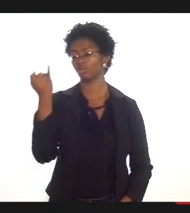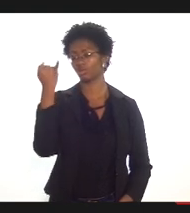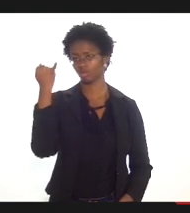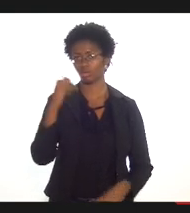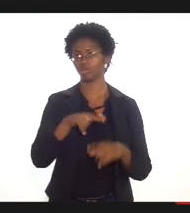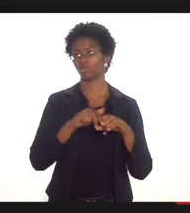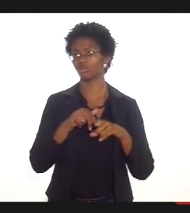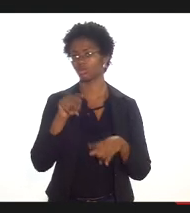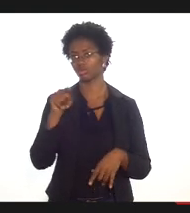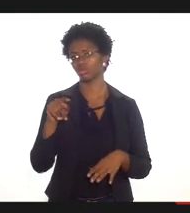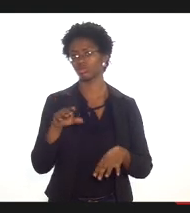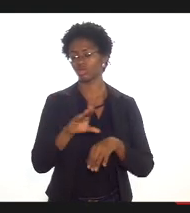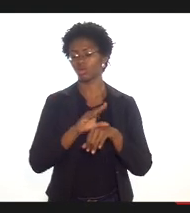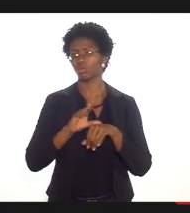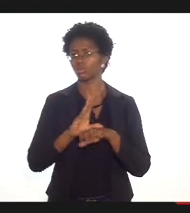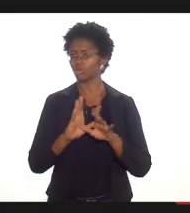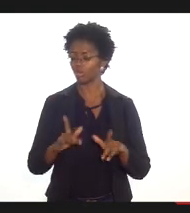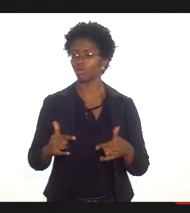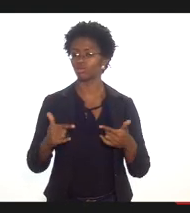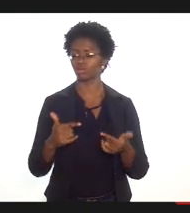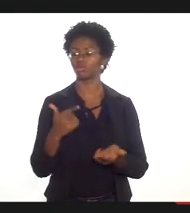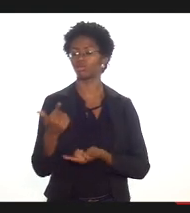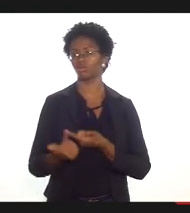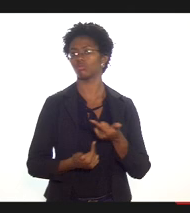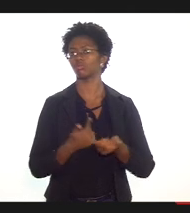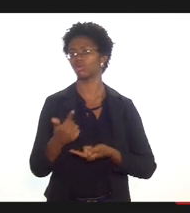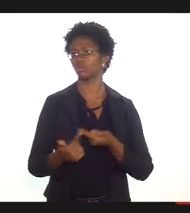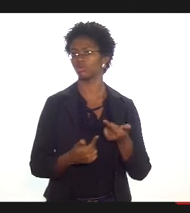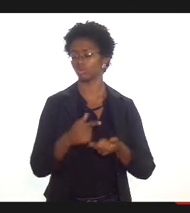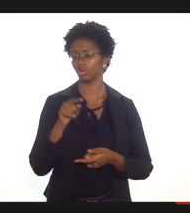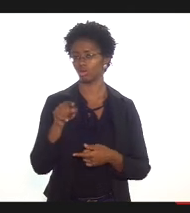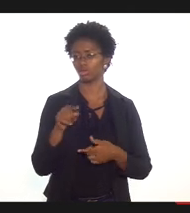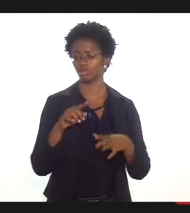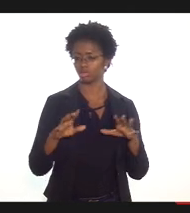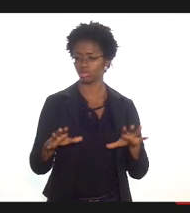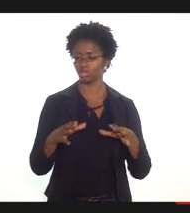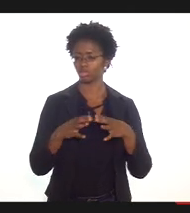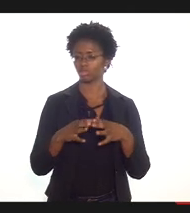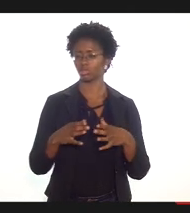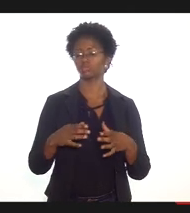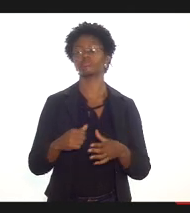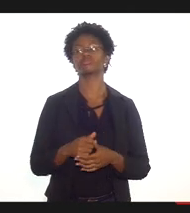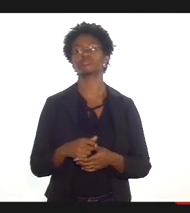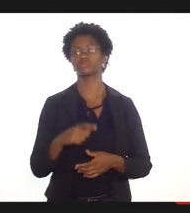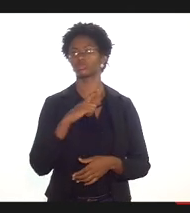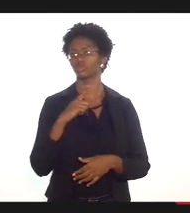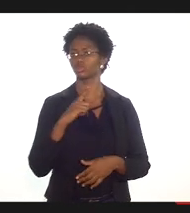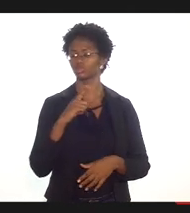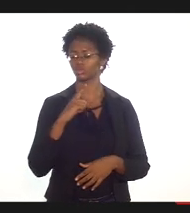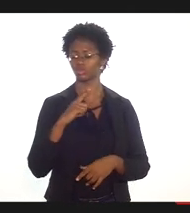esta comissão atuou, esta comissão teve um produto, né,